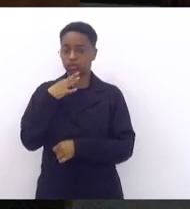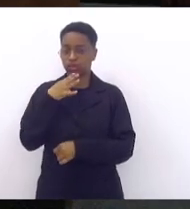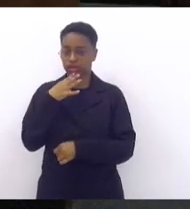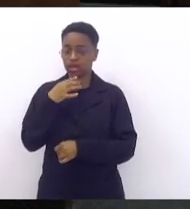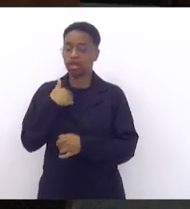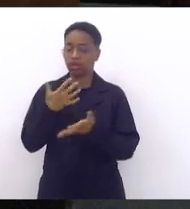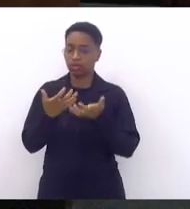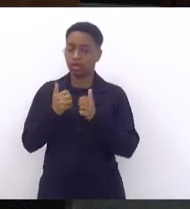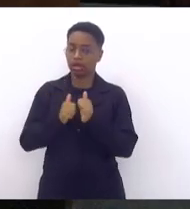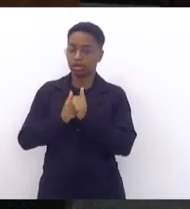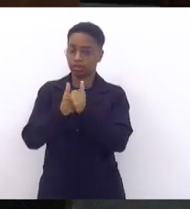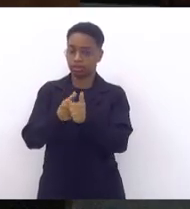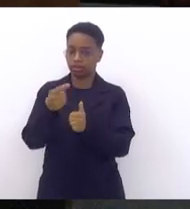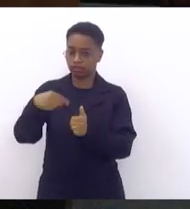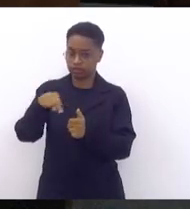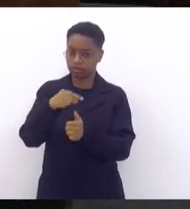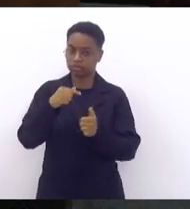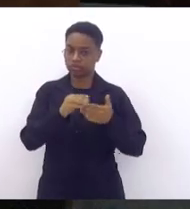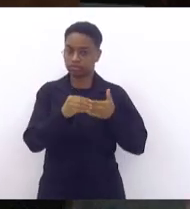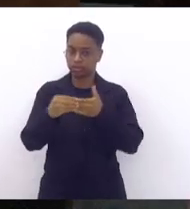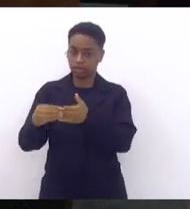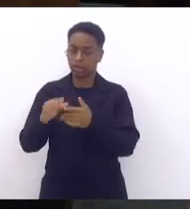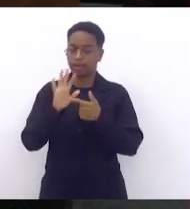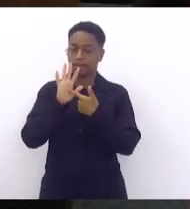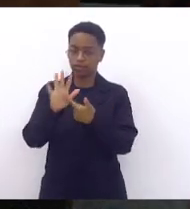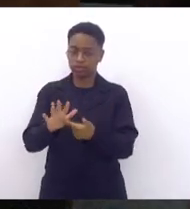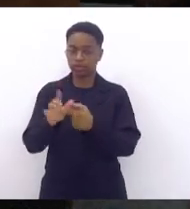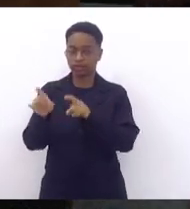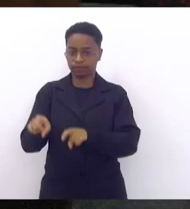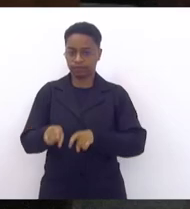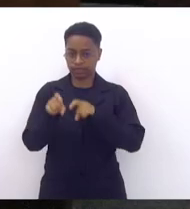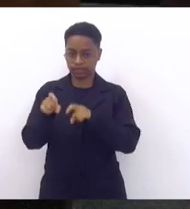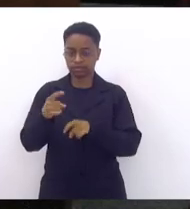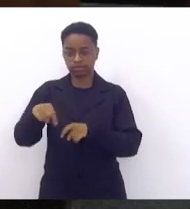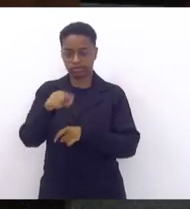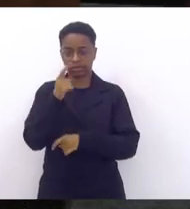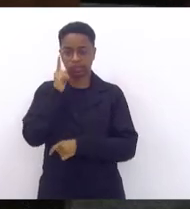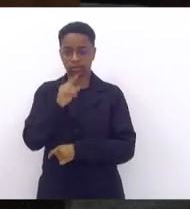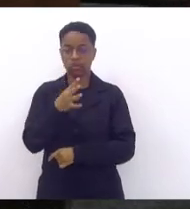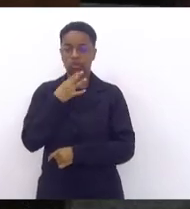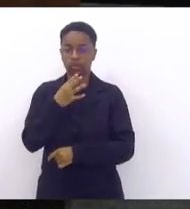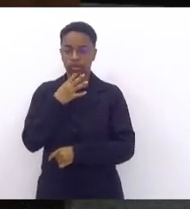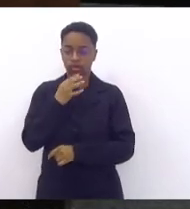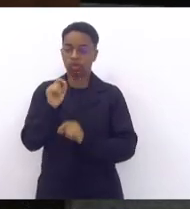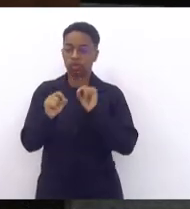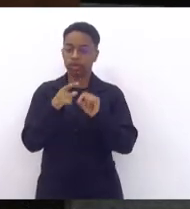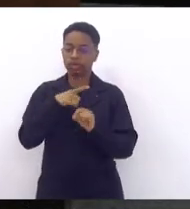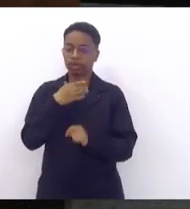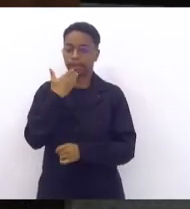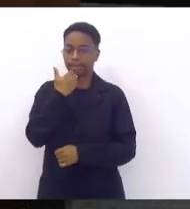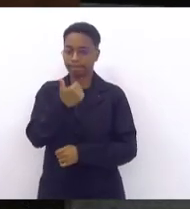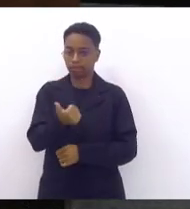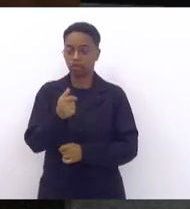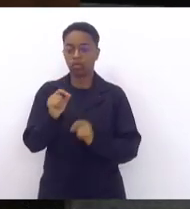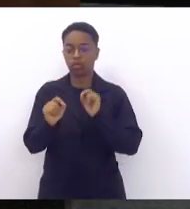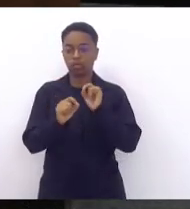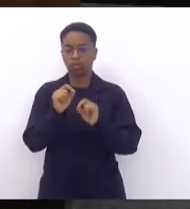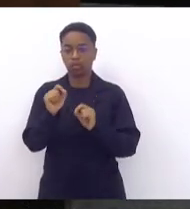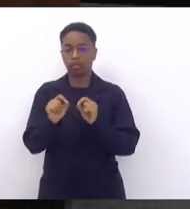ser o guia da Fazenda Paraíso para vocês conhecerem o que é de melhor, o que é